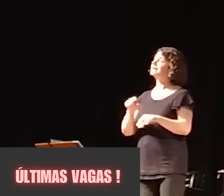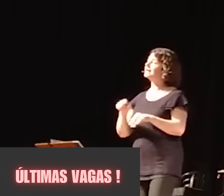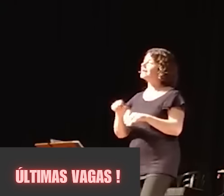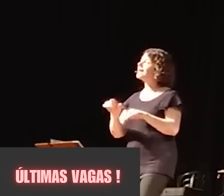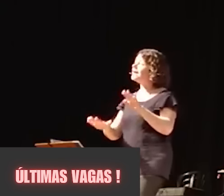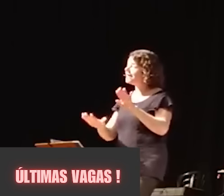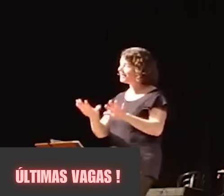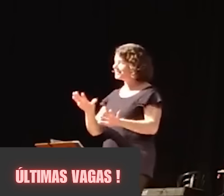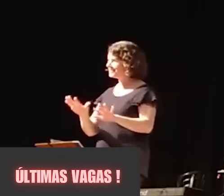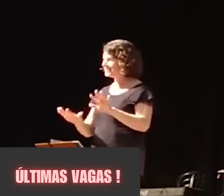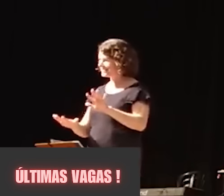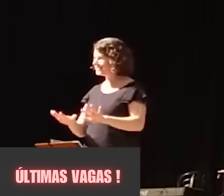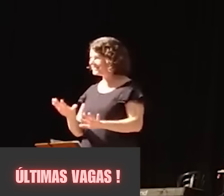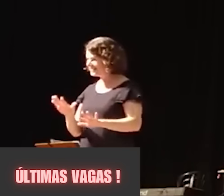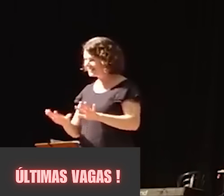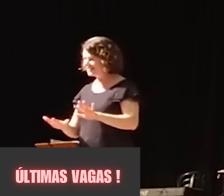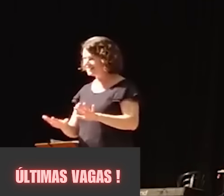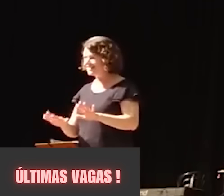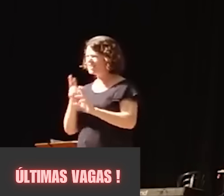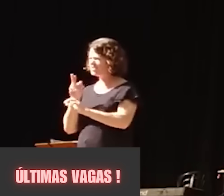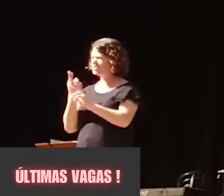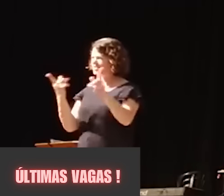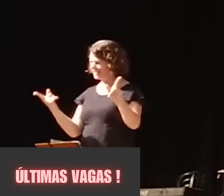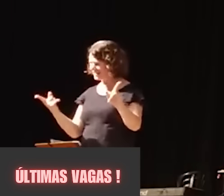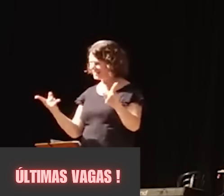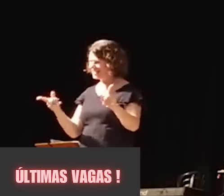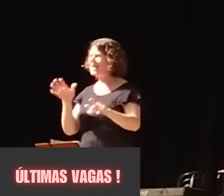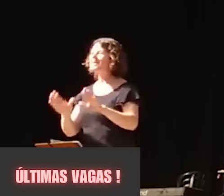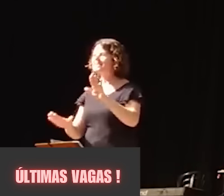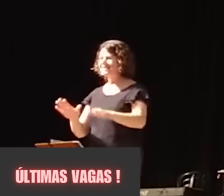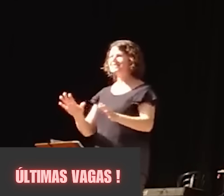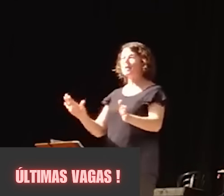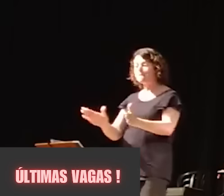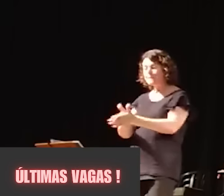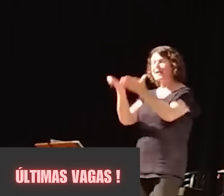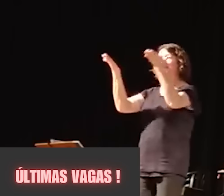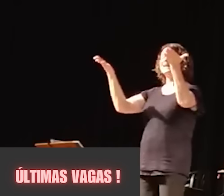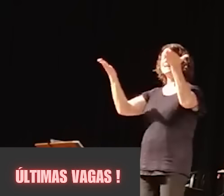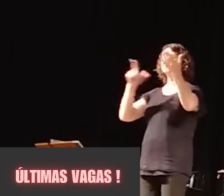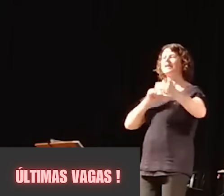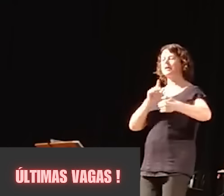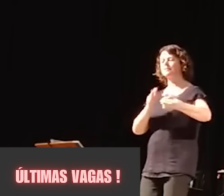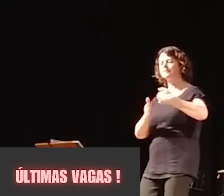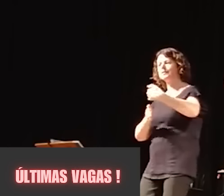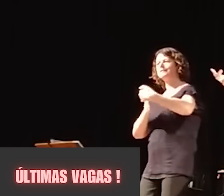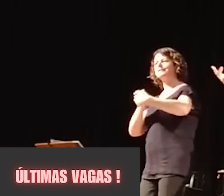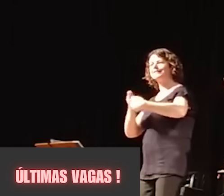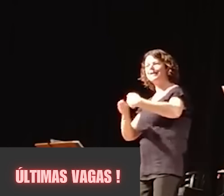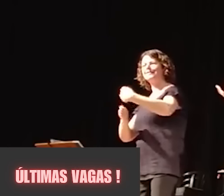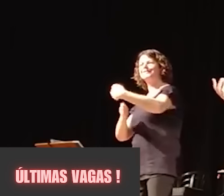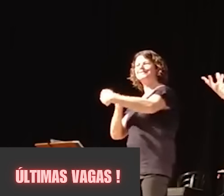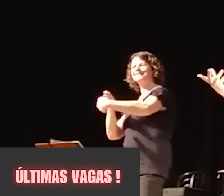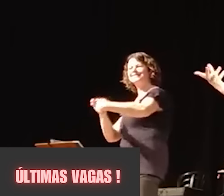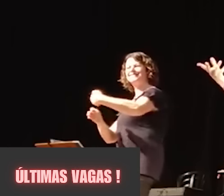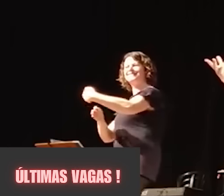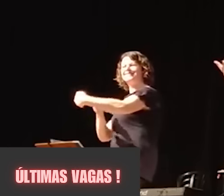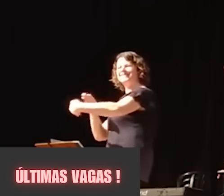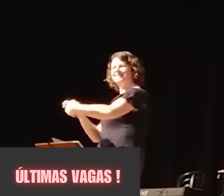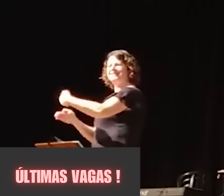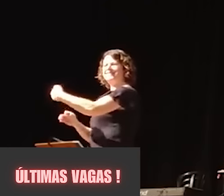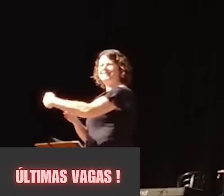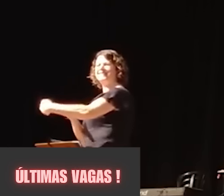milagre ele ele tem um processo ele até a pessoa receber o milagre ocorre um